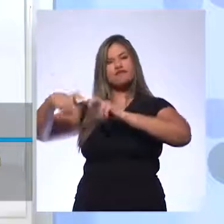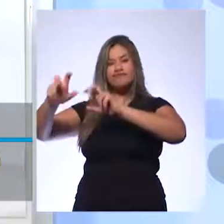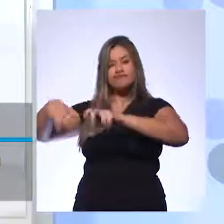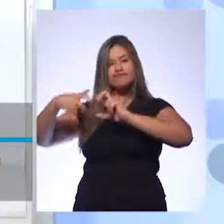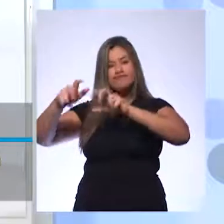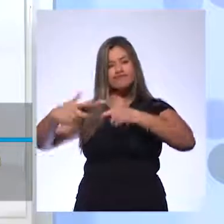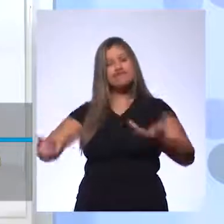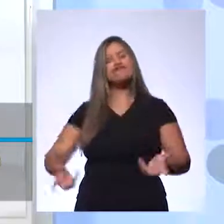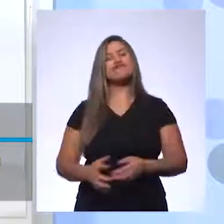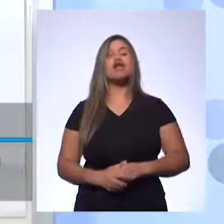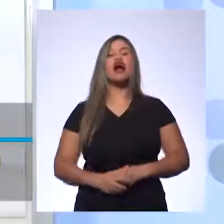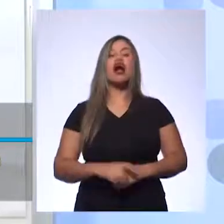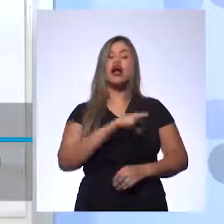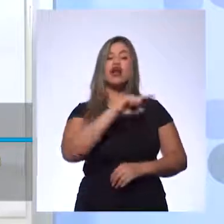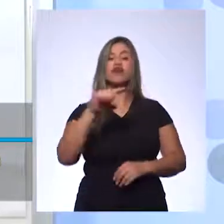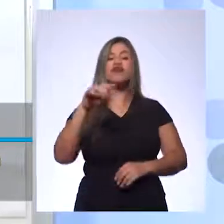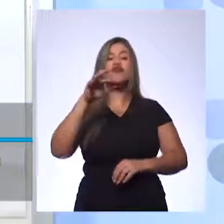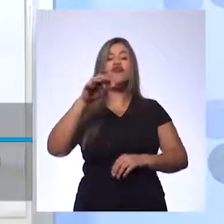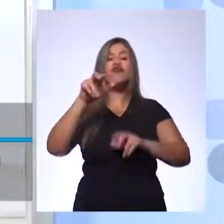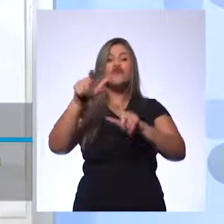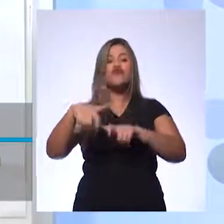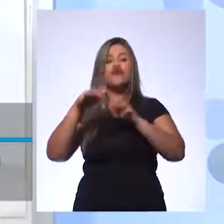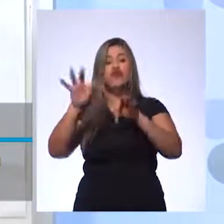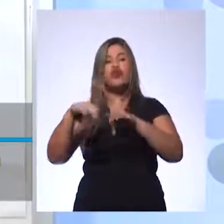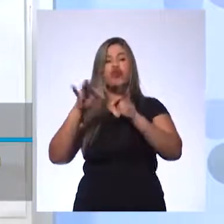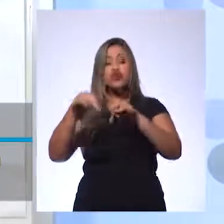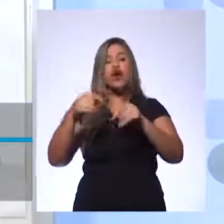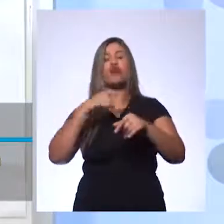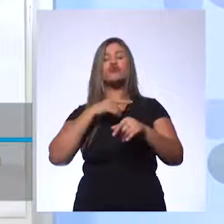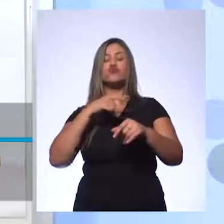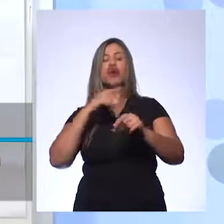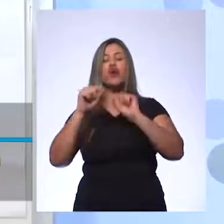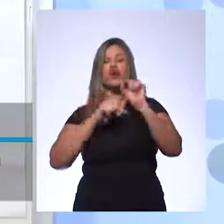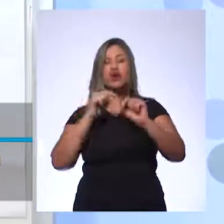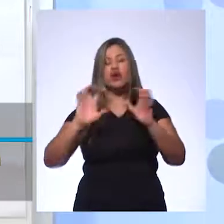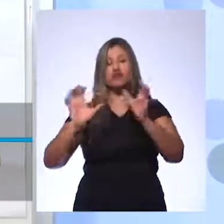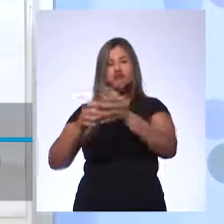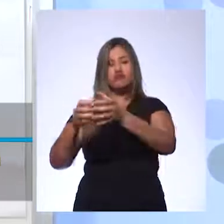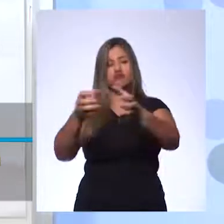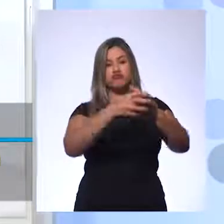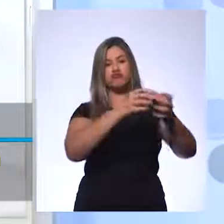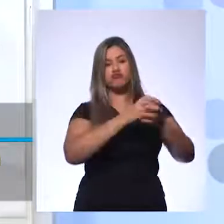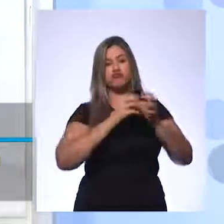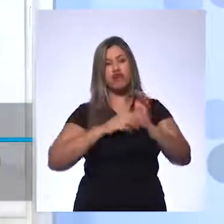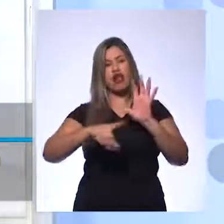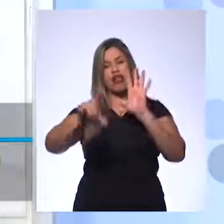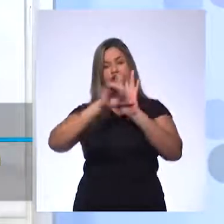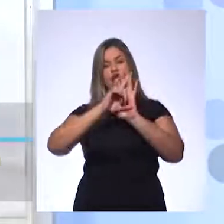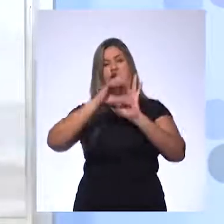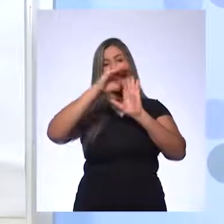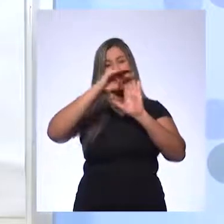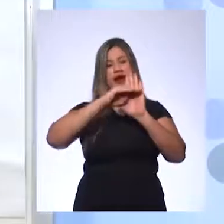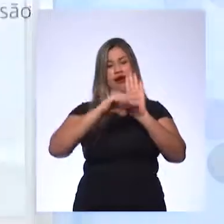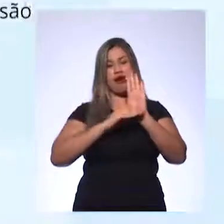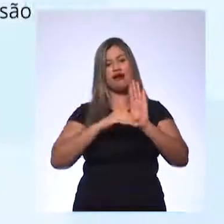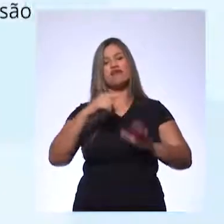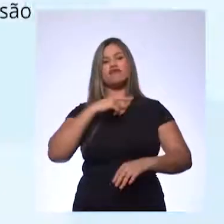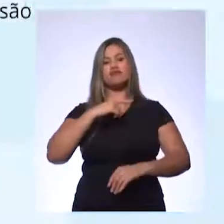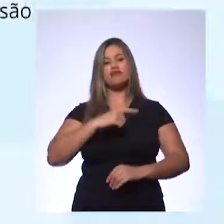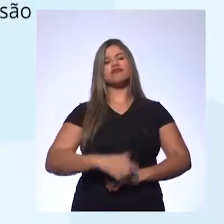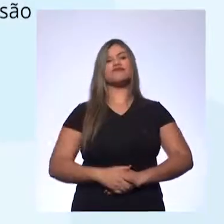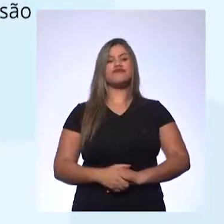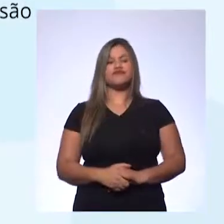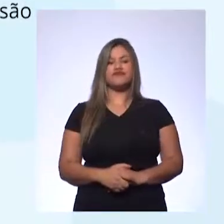pequenas né são grupos de propriedades com suas leis e regras e todo mês vamos para uma próxima tela